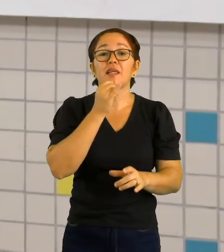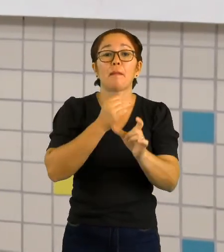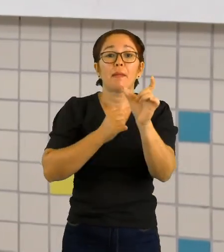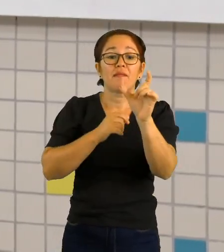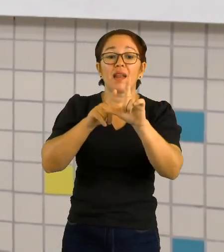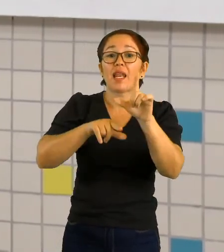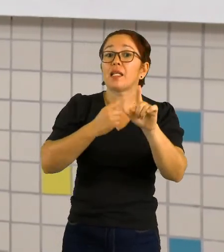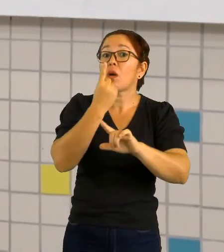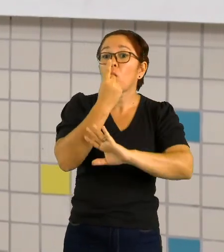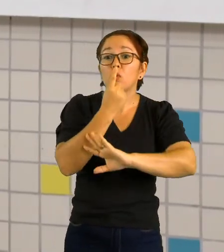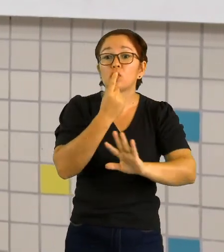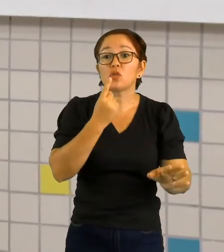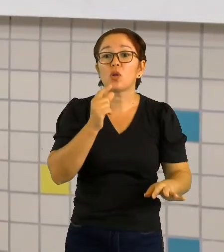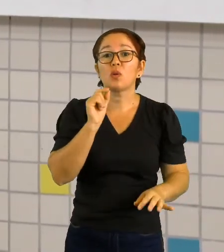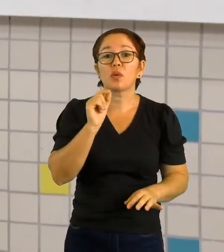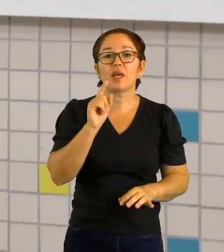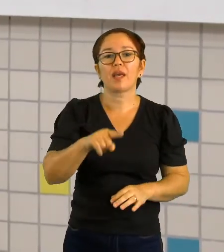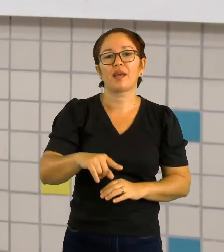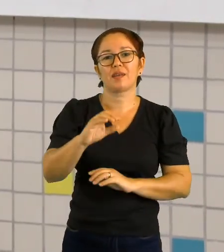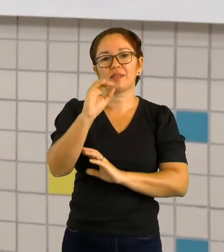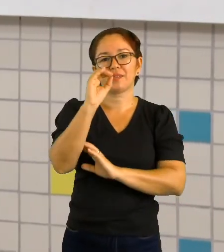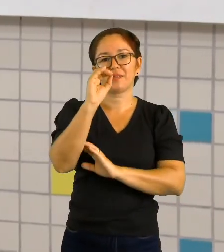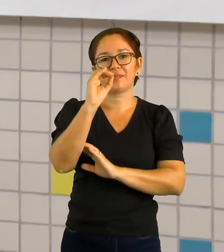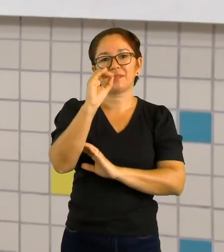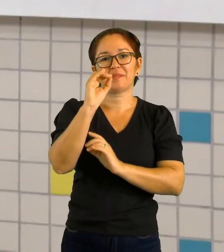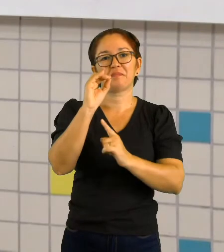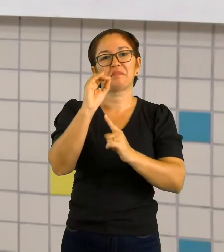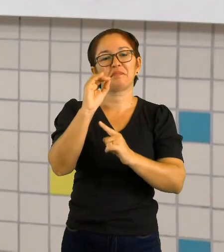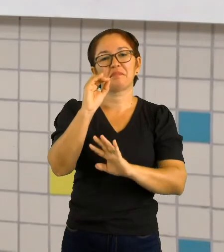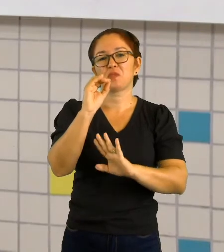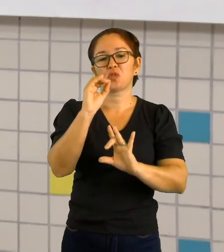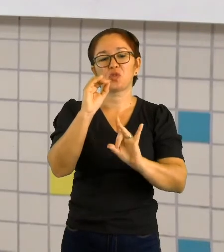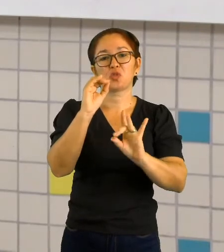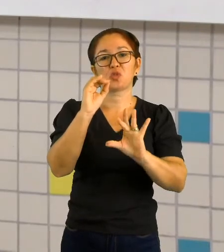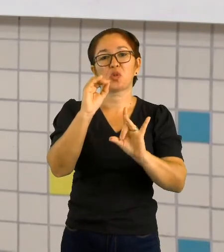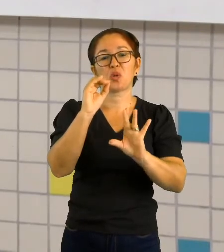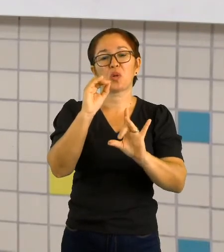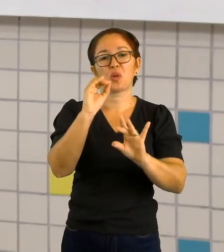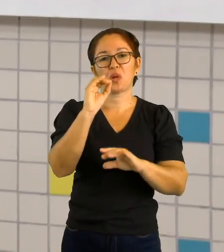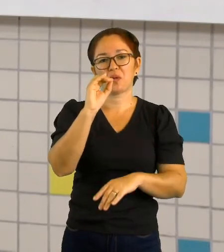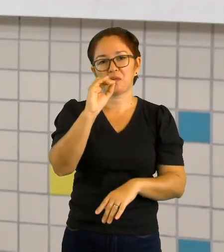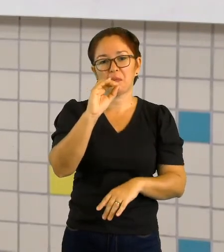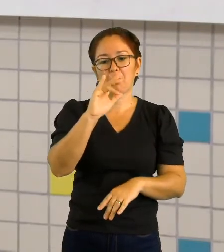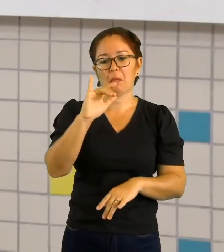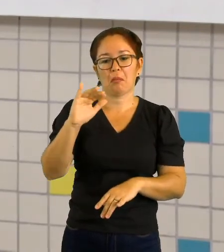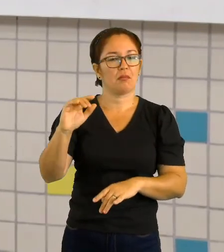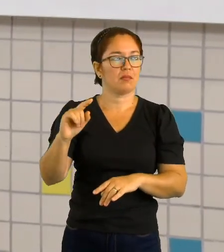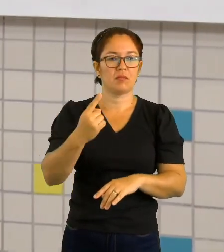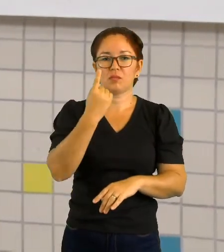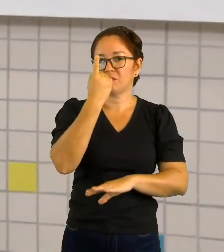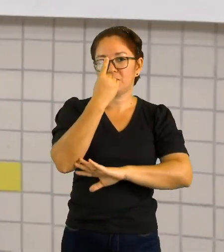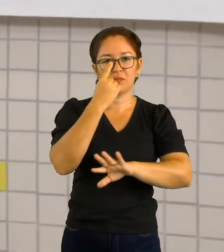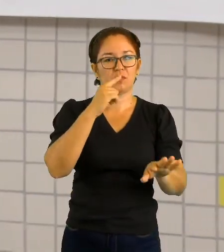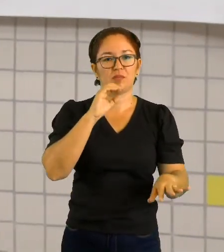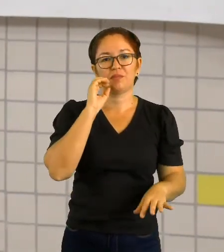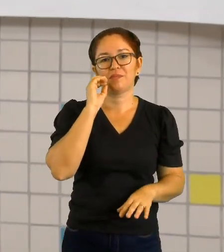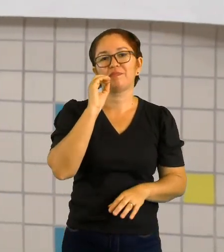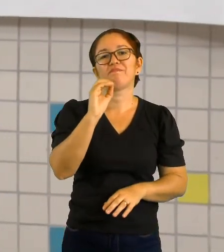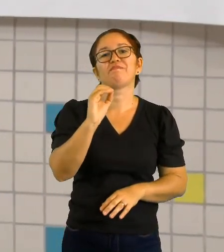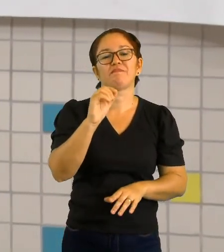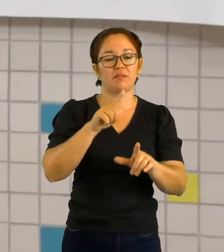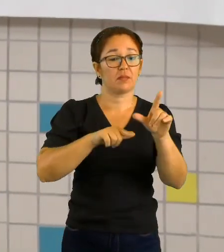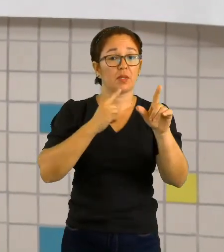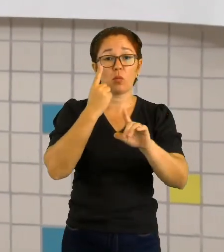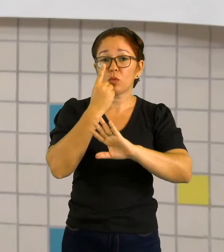Palavra O. Muito bem, O. A palavra O tem quantas letras? Quantas? Uma